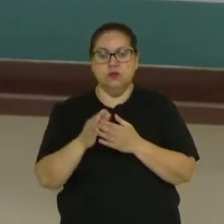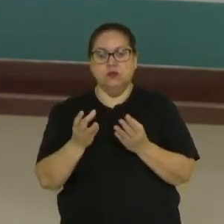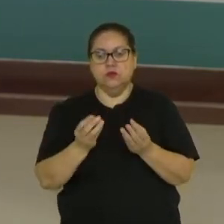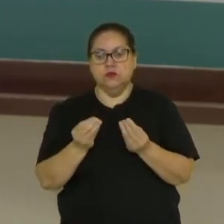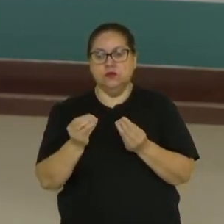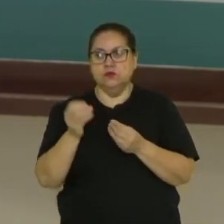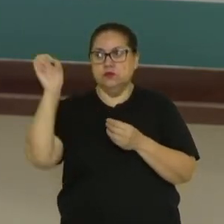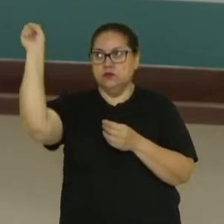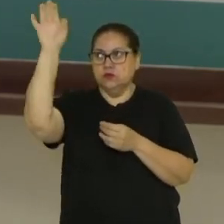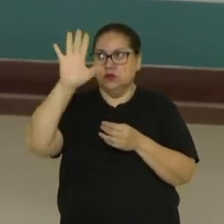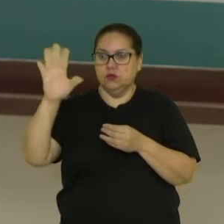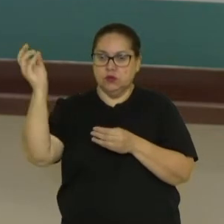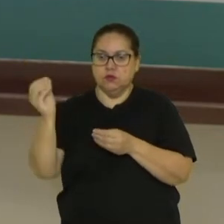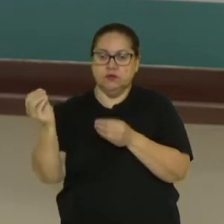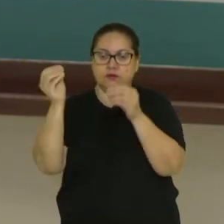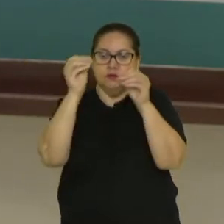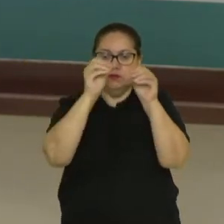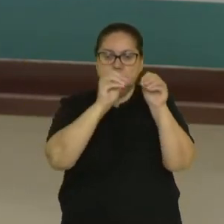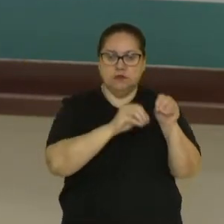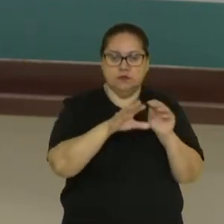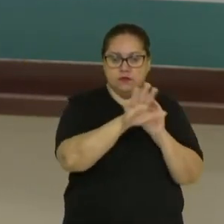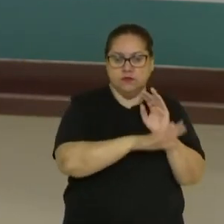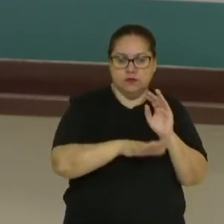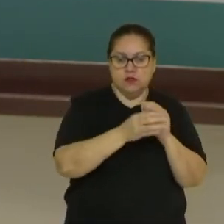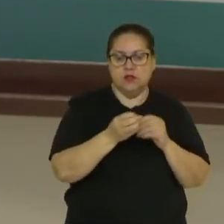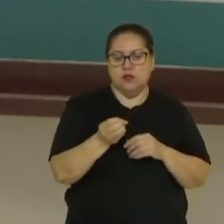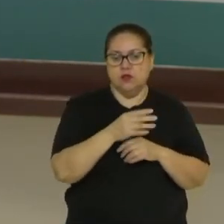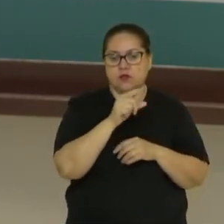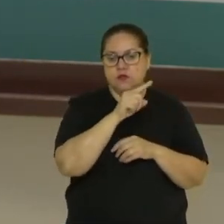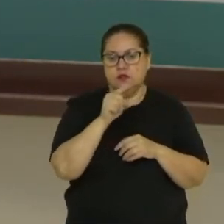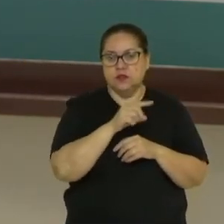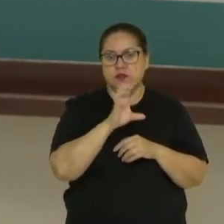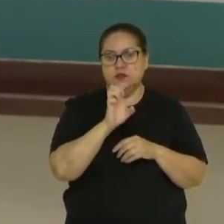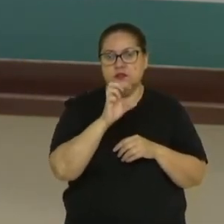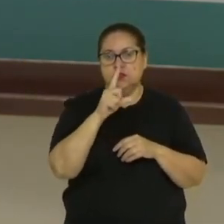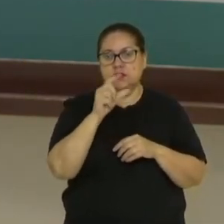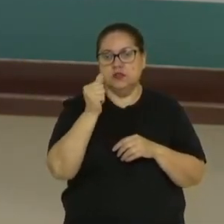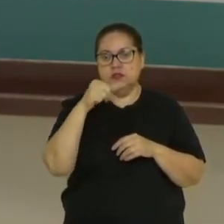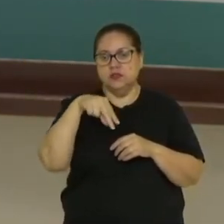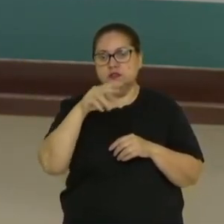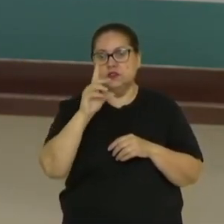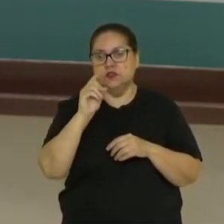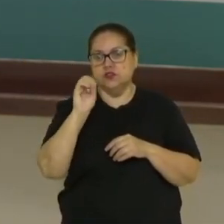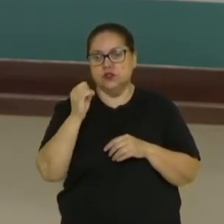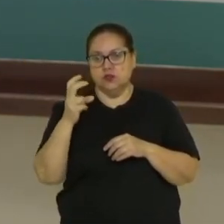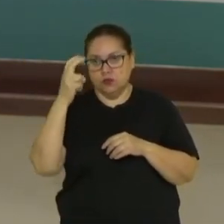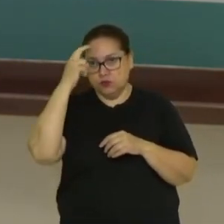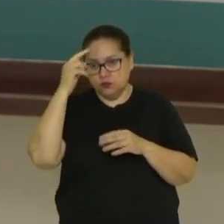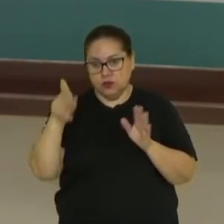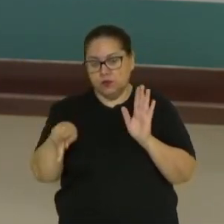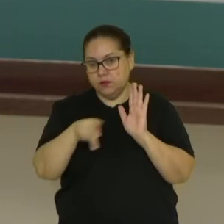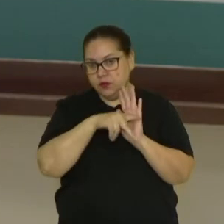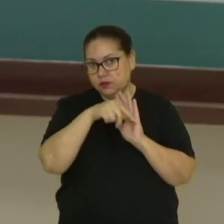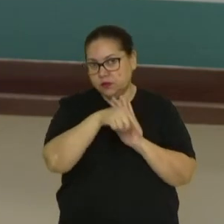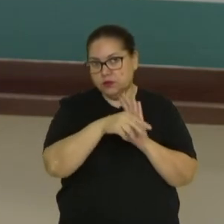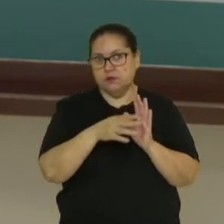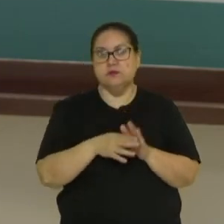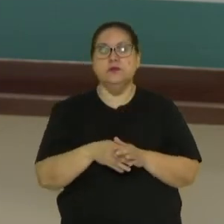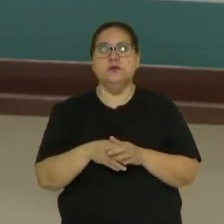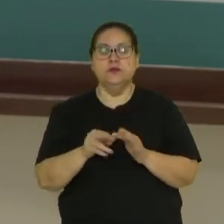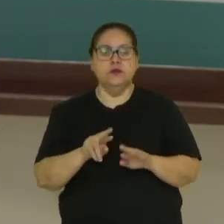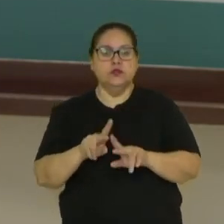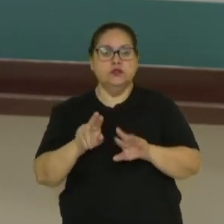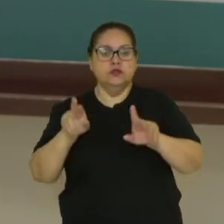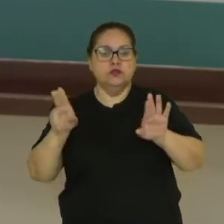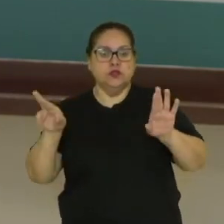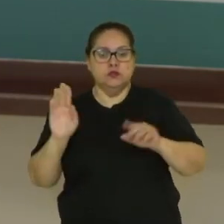imigrantes europeus foram para essa região da Nova Zelândia e Austrália, e hoje pertence à cultura dele também, ok? Então são